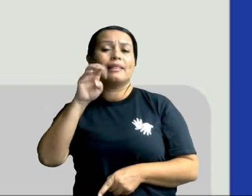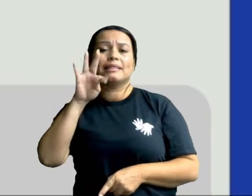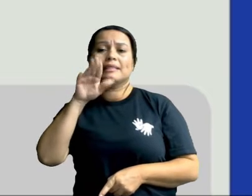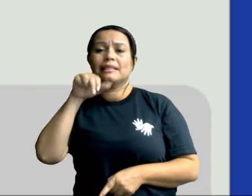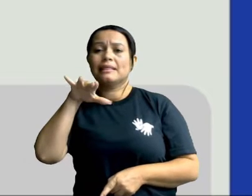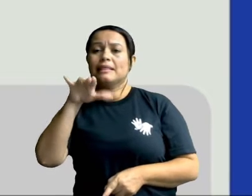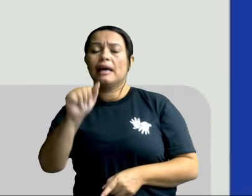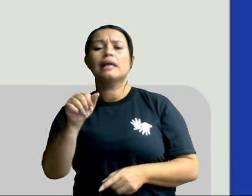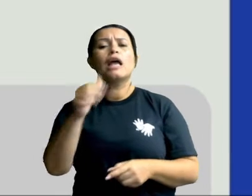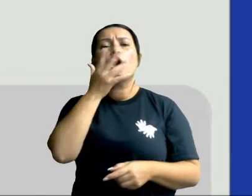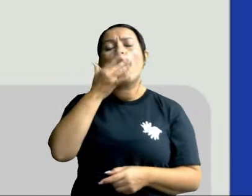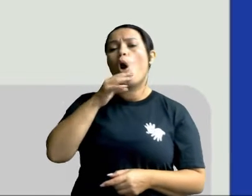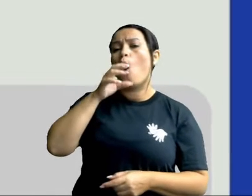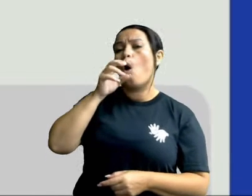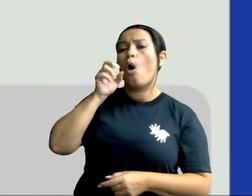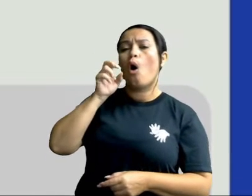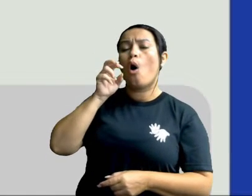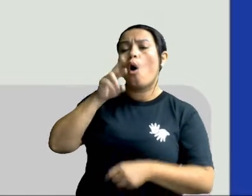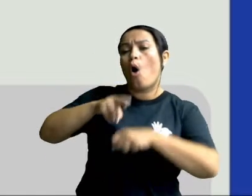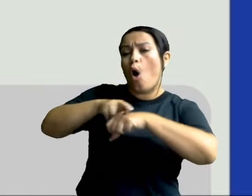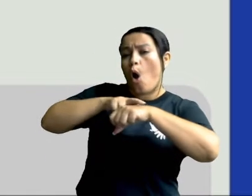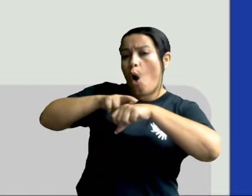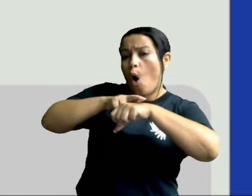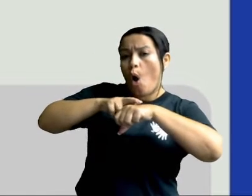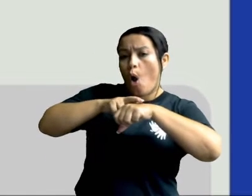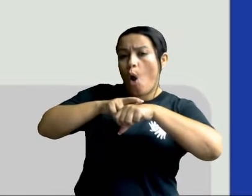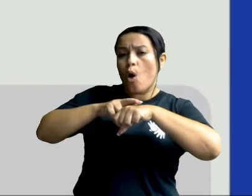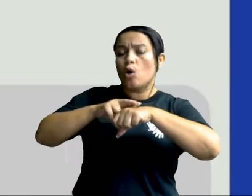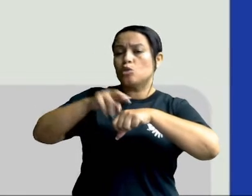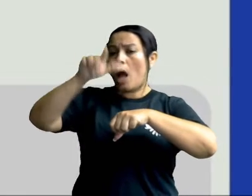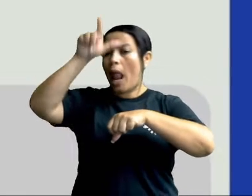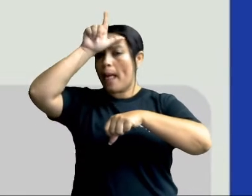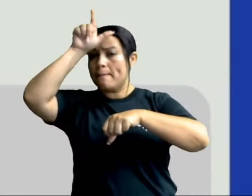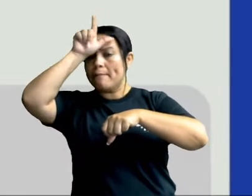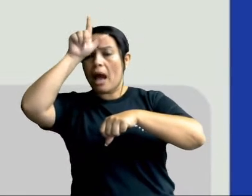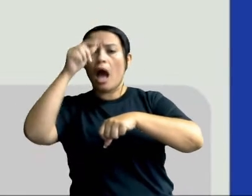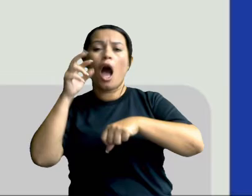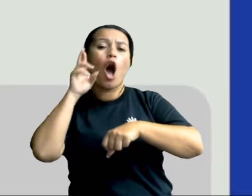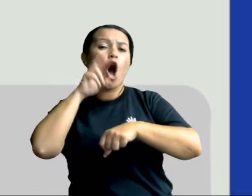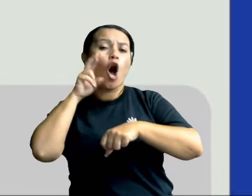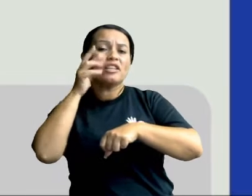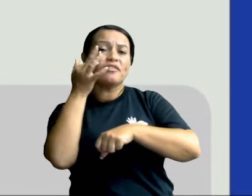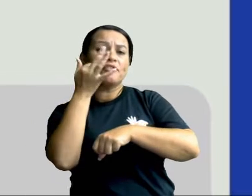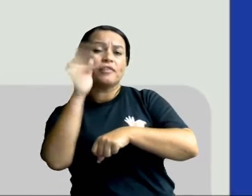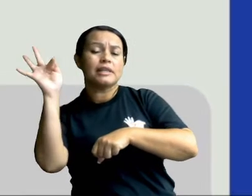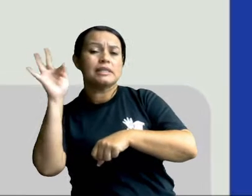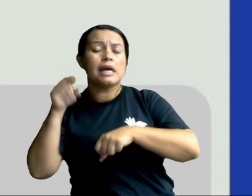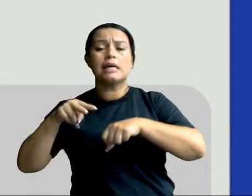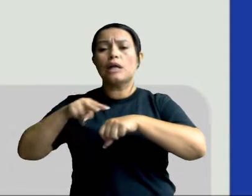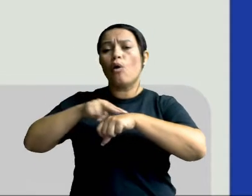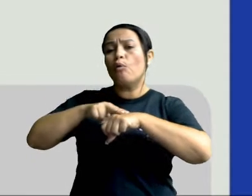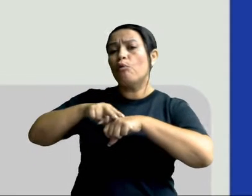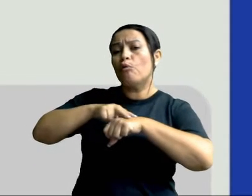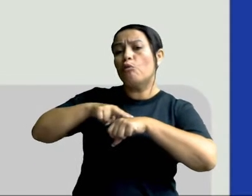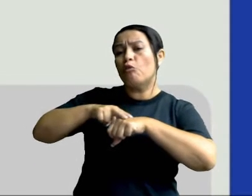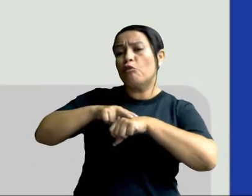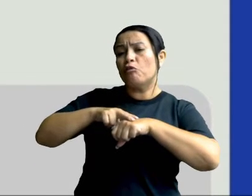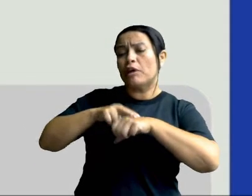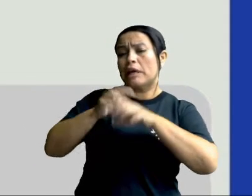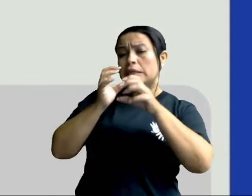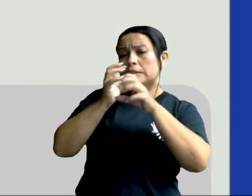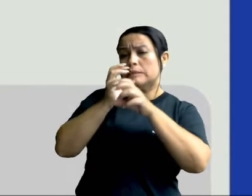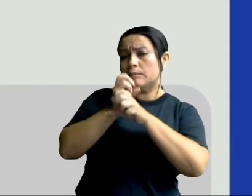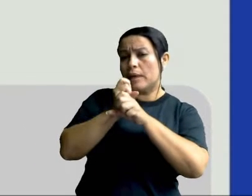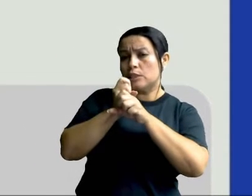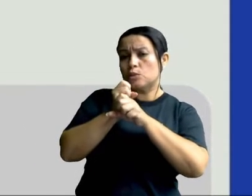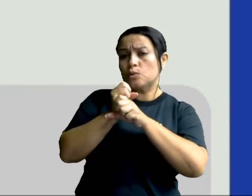em roxo possessões alemãs, em rosa francesas. Nesse verde é um pouquinho mais